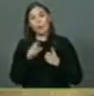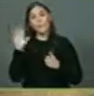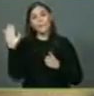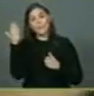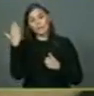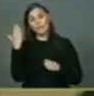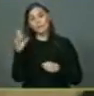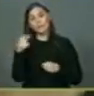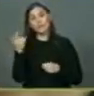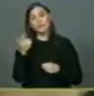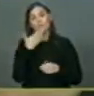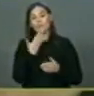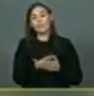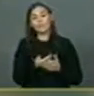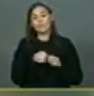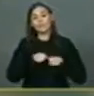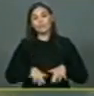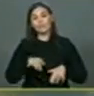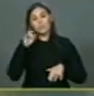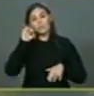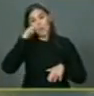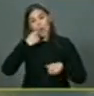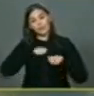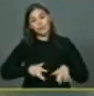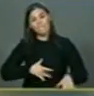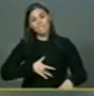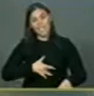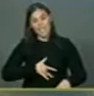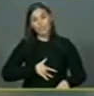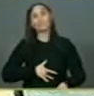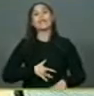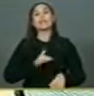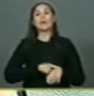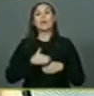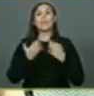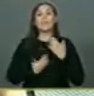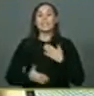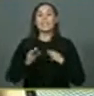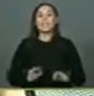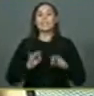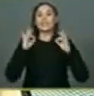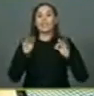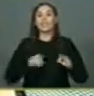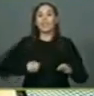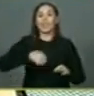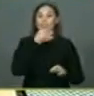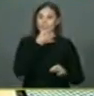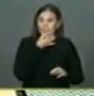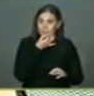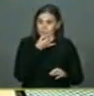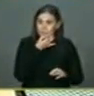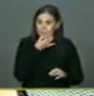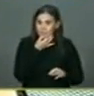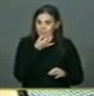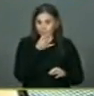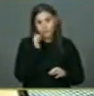pâncreas foi metastizar o fígado. E como é que foram os tempos seguintes? Tratamentos? Então, estamos a falar, já